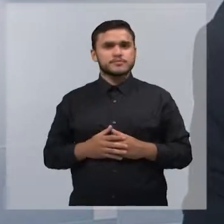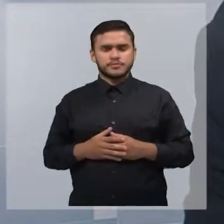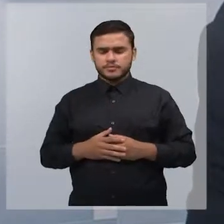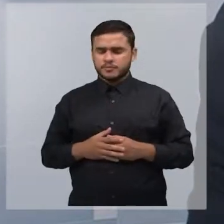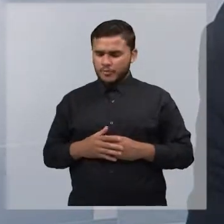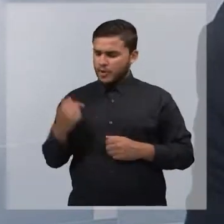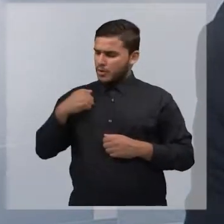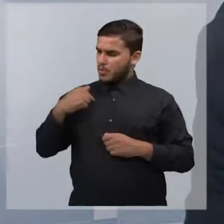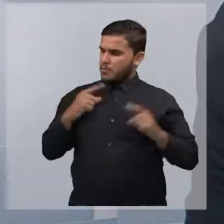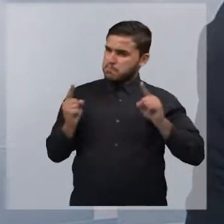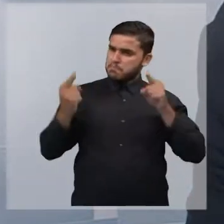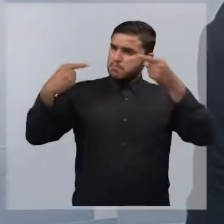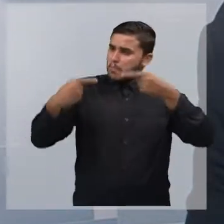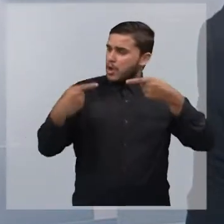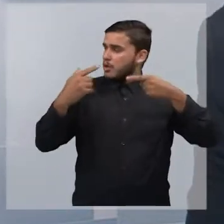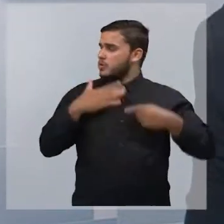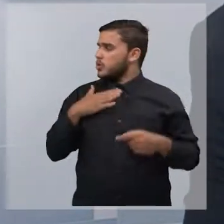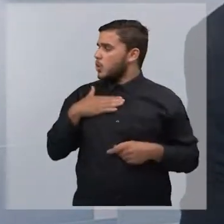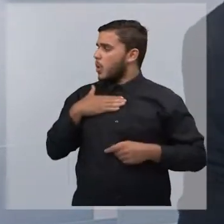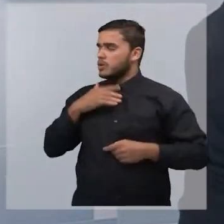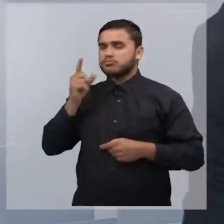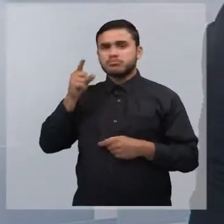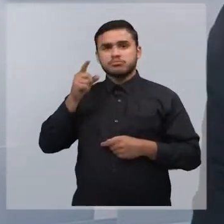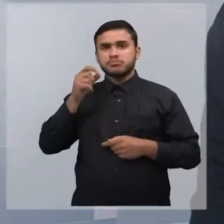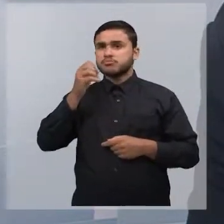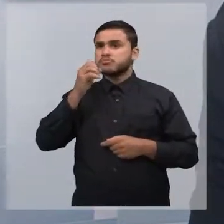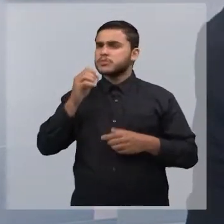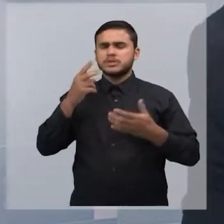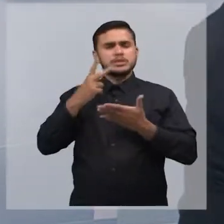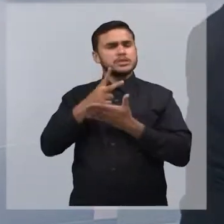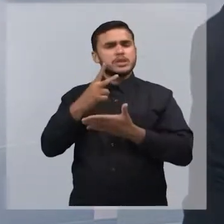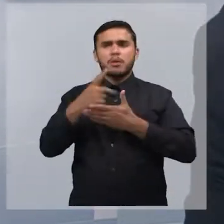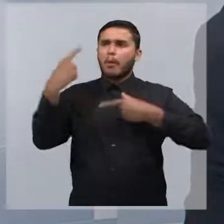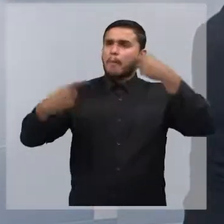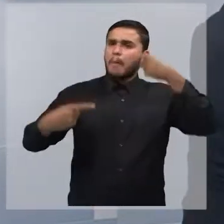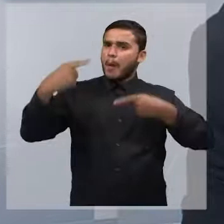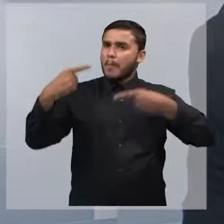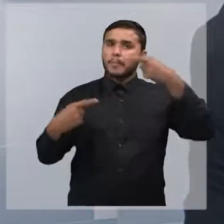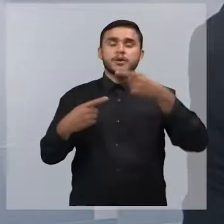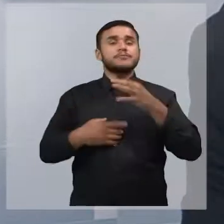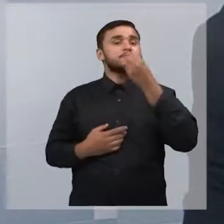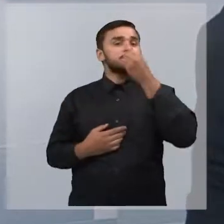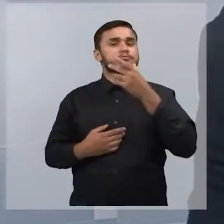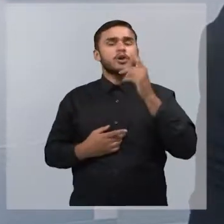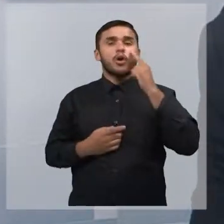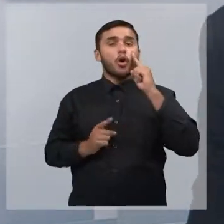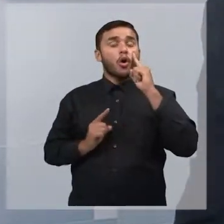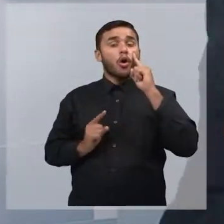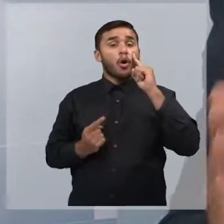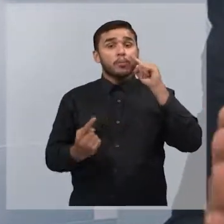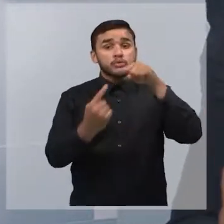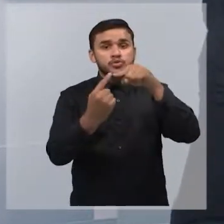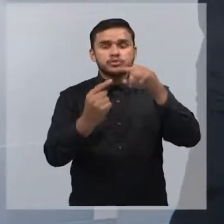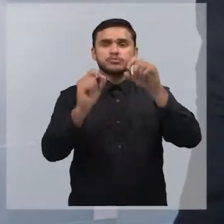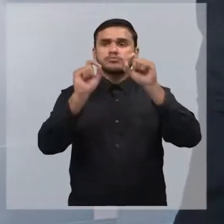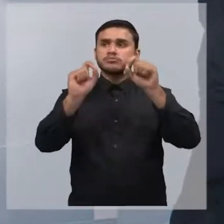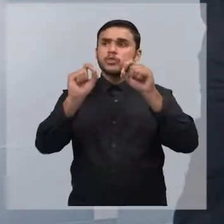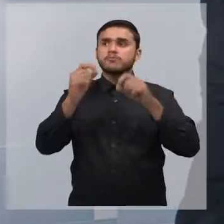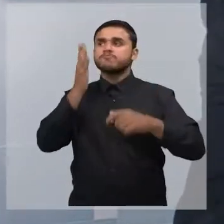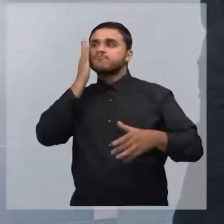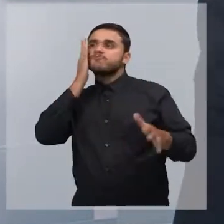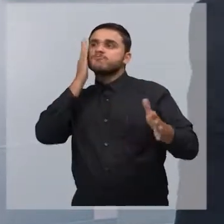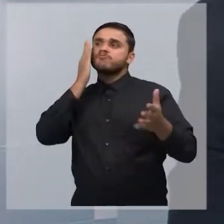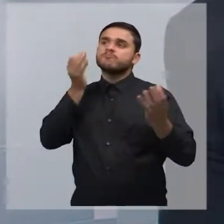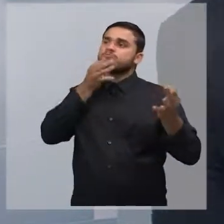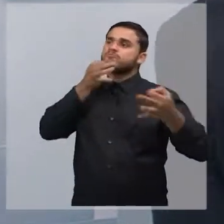Mas eu acho que quando a gente se declara oposição, a bem da cidade faz muito bem, porque a gente tem um olhar mais acuidado,